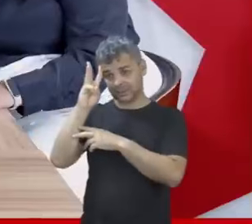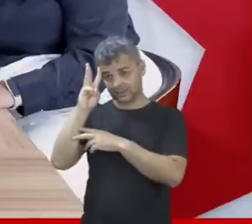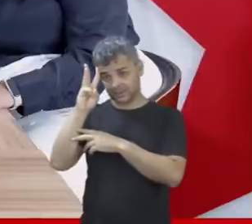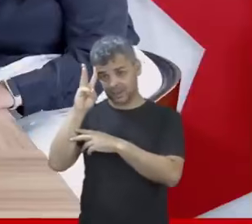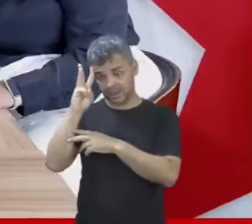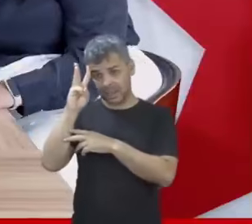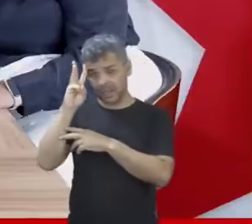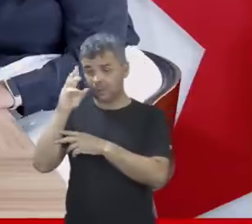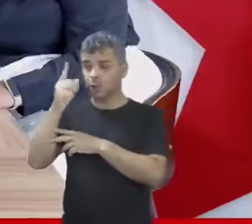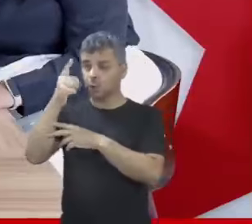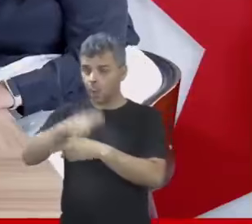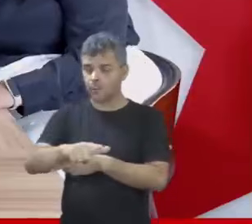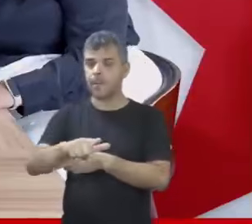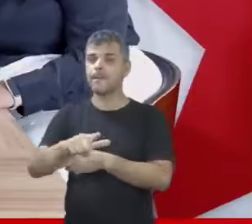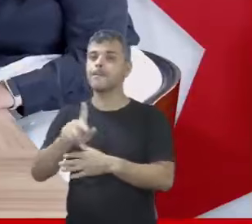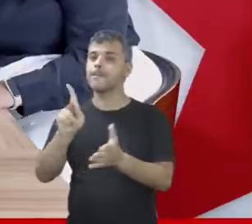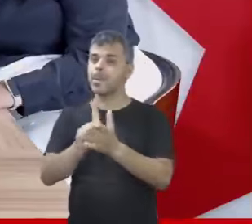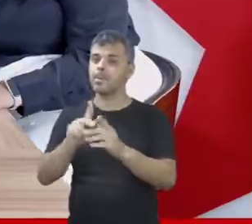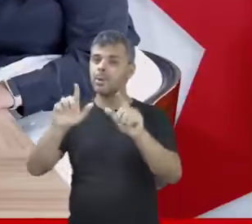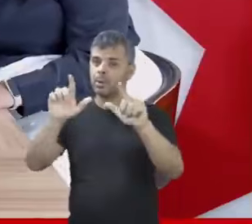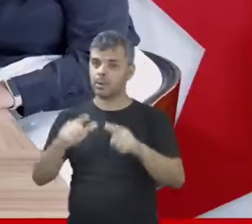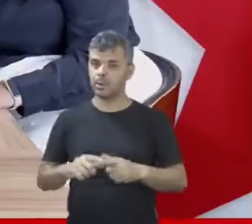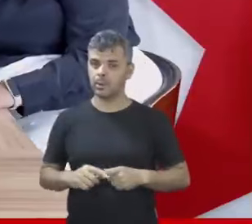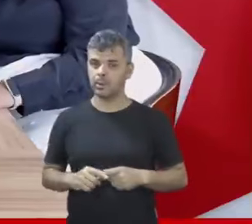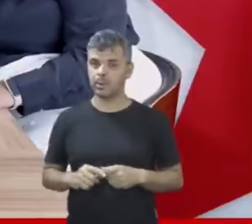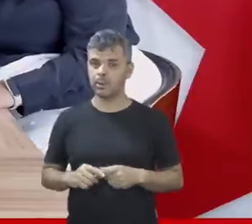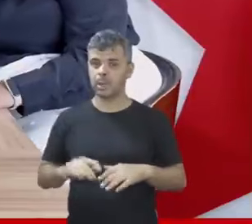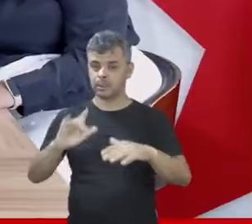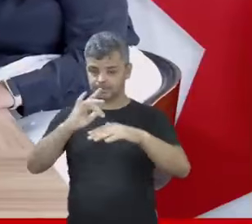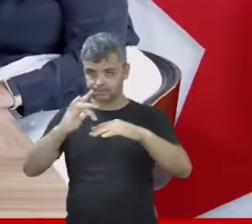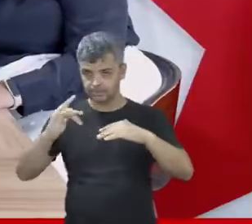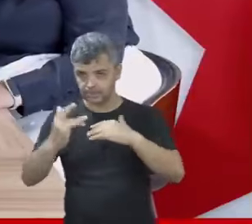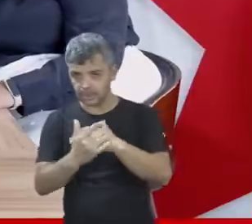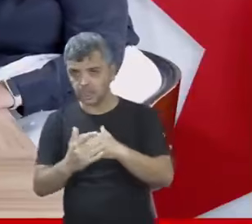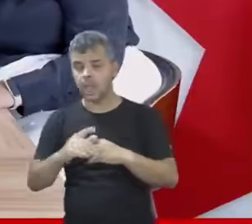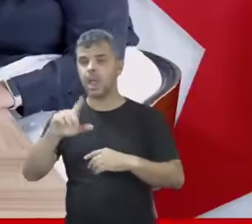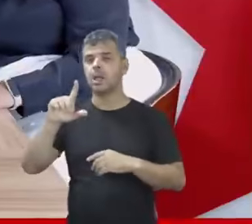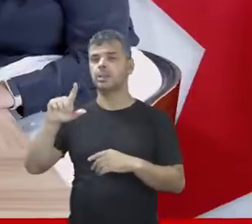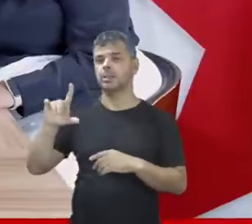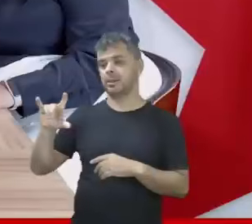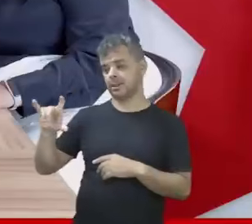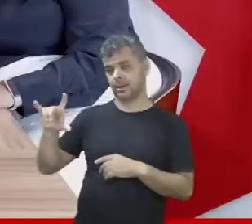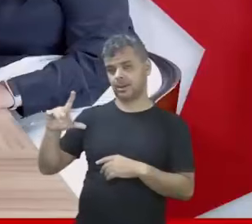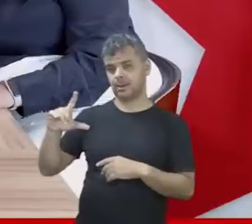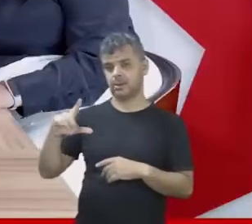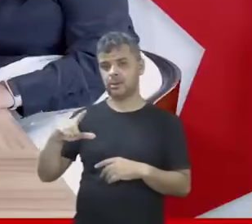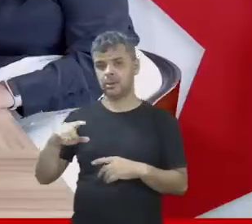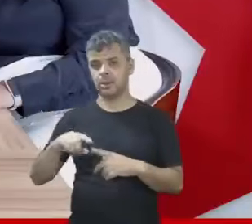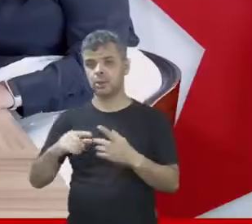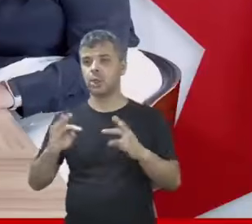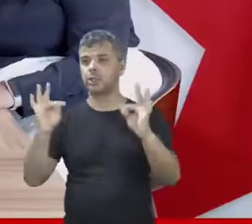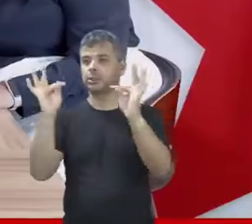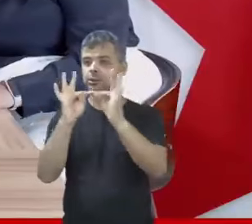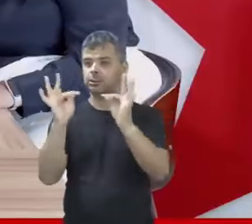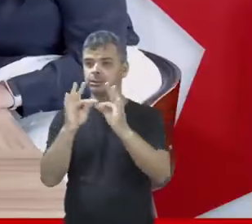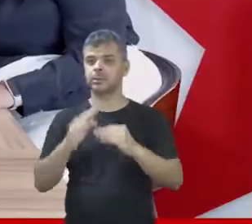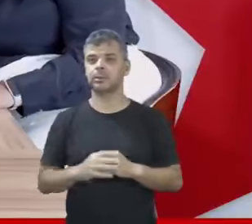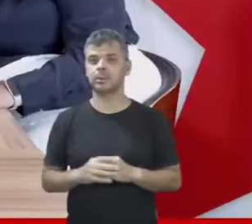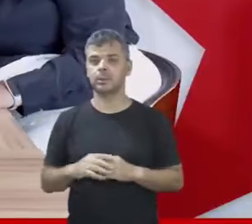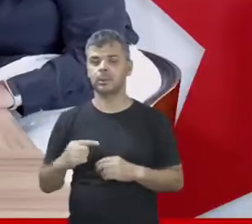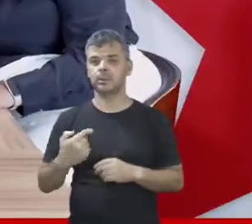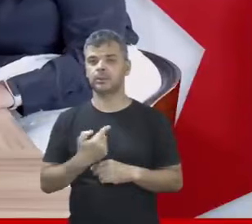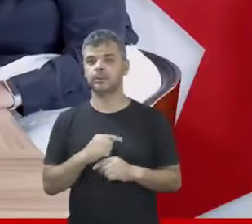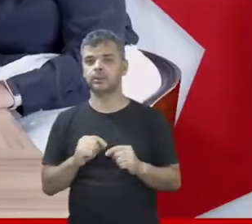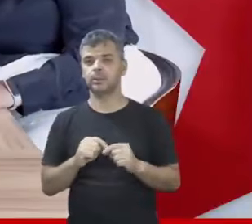semana seguinte ele reprisa, e a gente tá nas redes sociais, no Instagram, A gente tá no TikTok, a